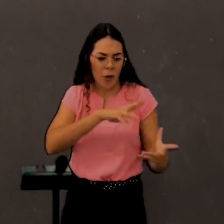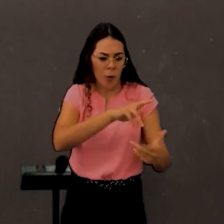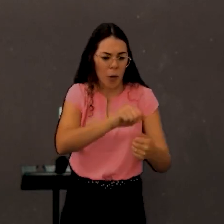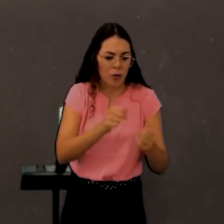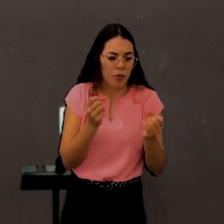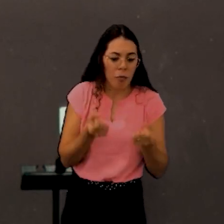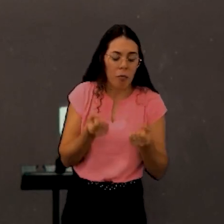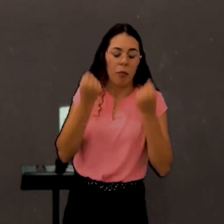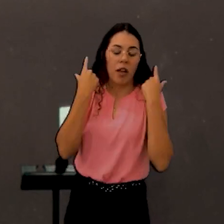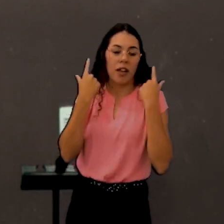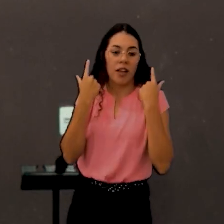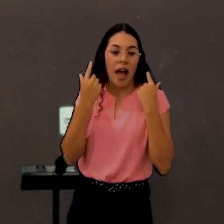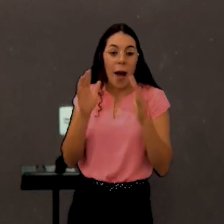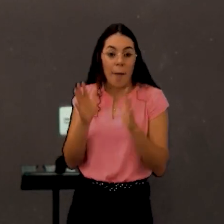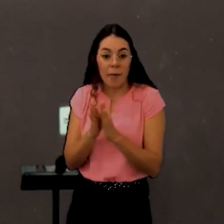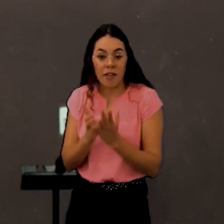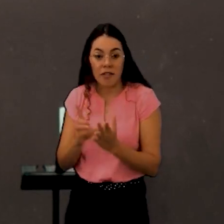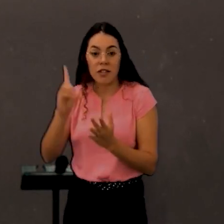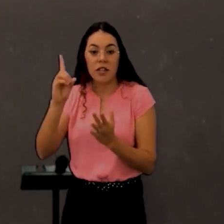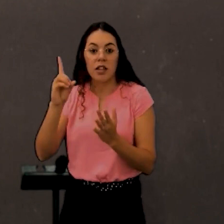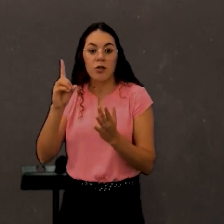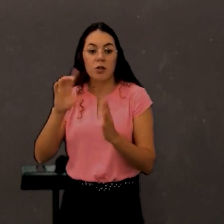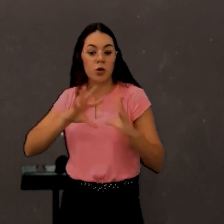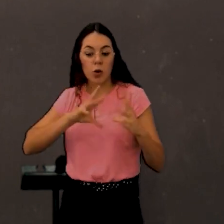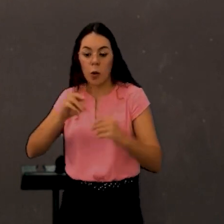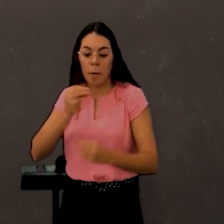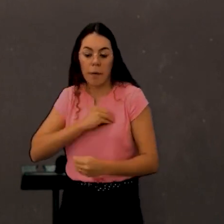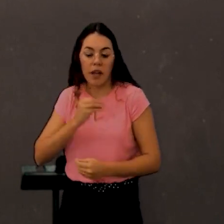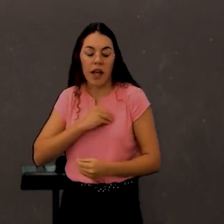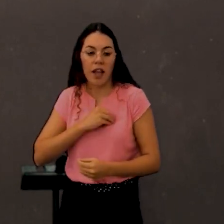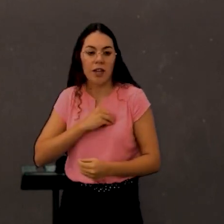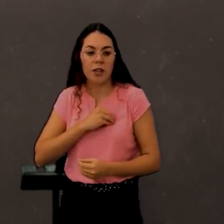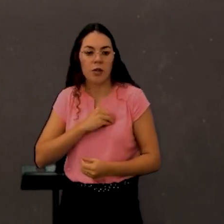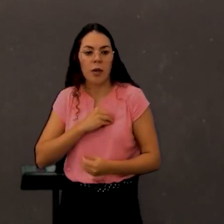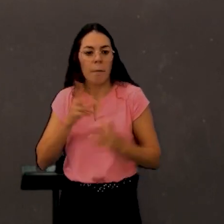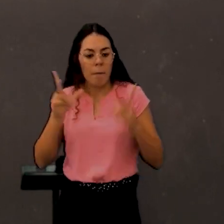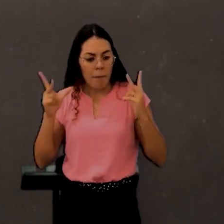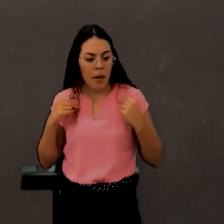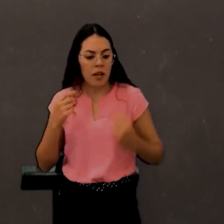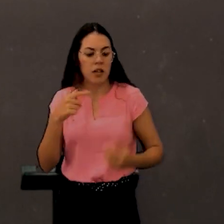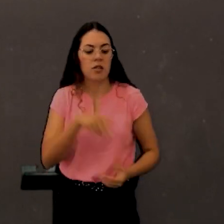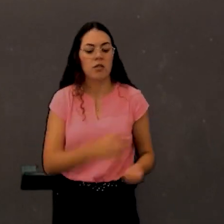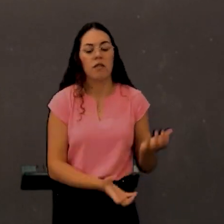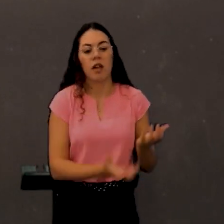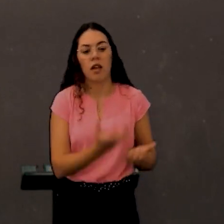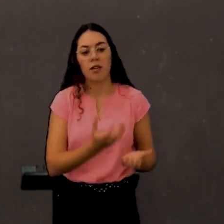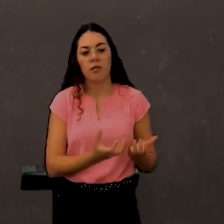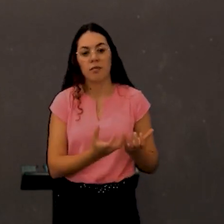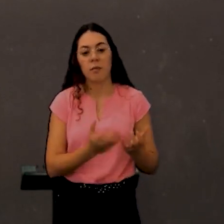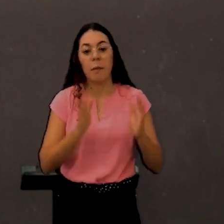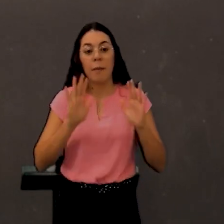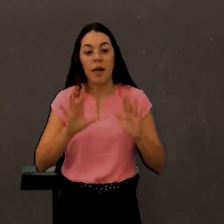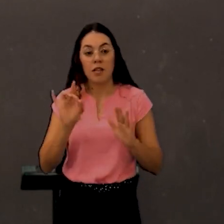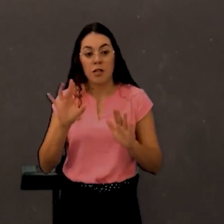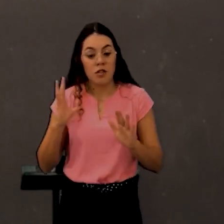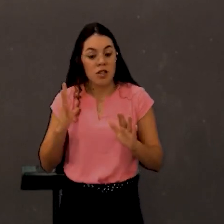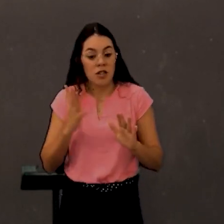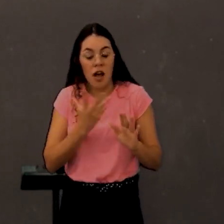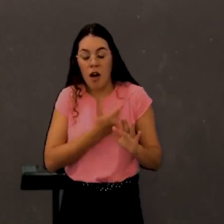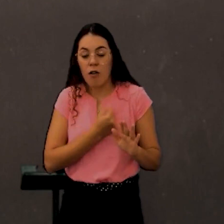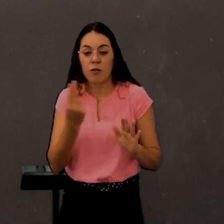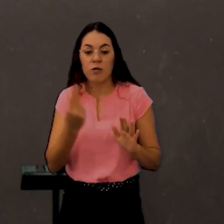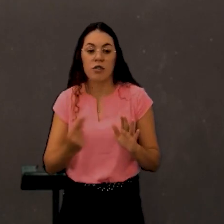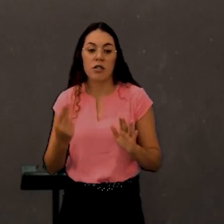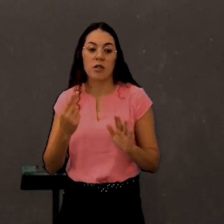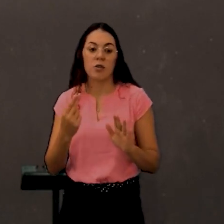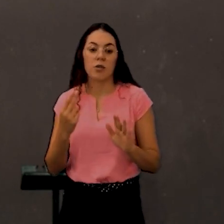palavra é pregada, nós entendemos que todos pecaram e estão destituídos da glória de Deus, e só serão salvos pelo sangue de